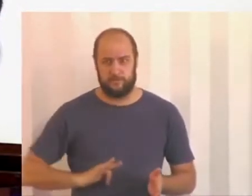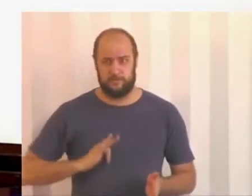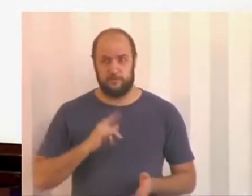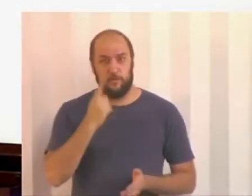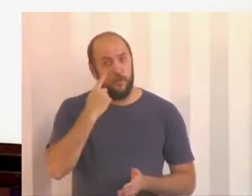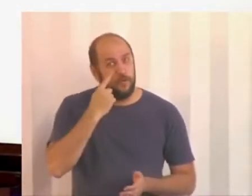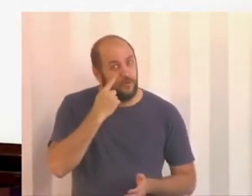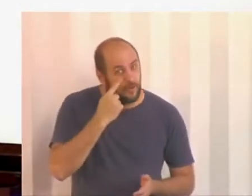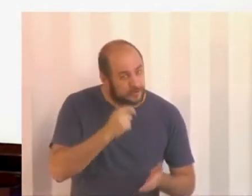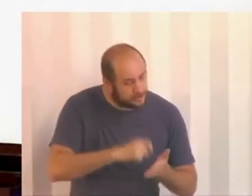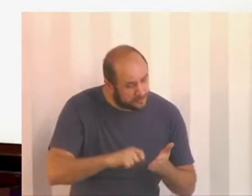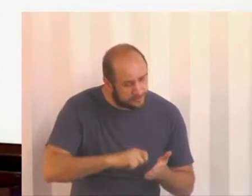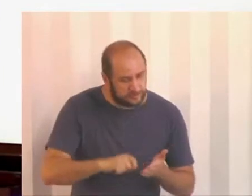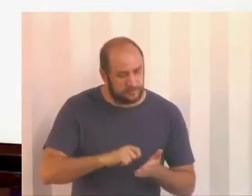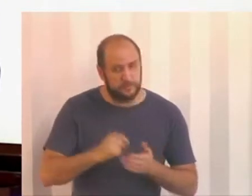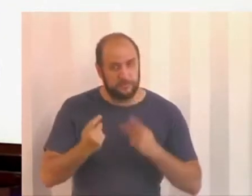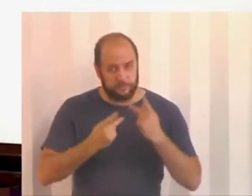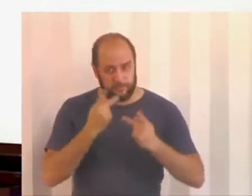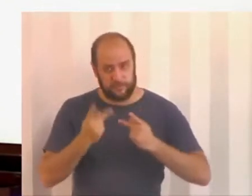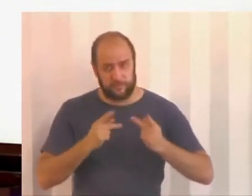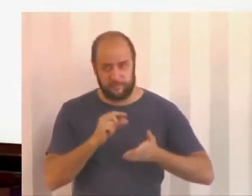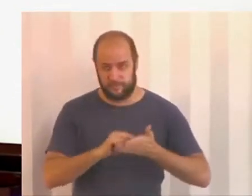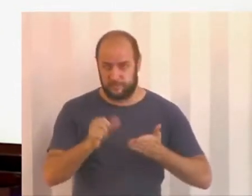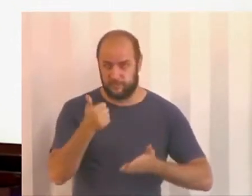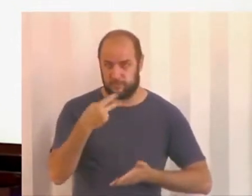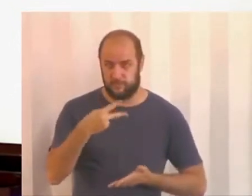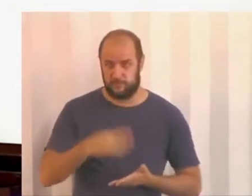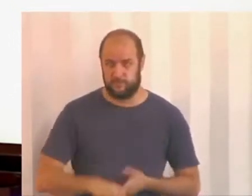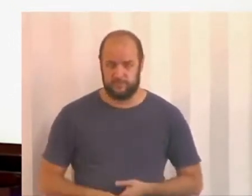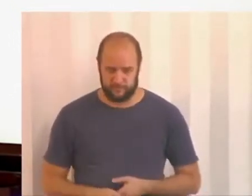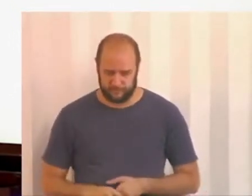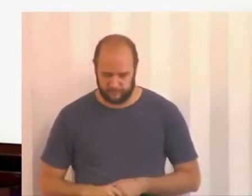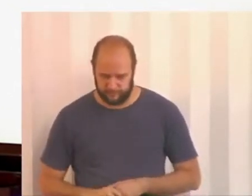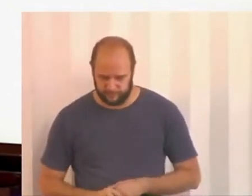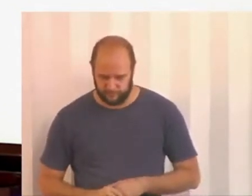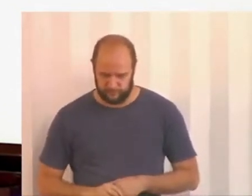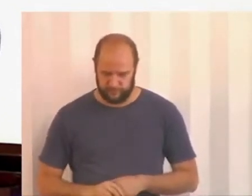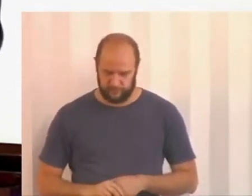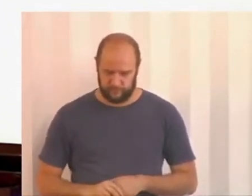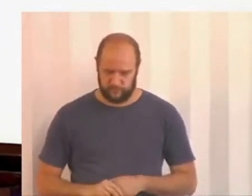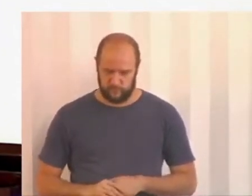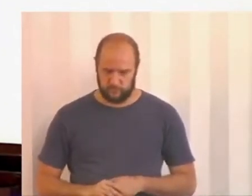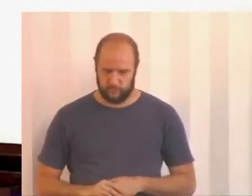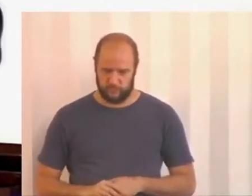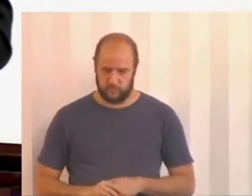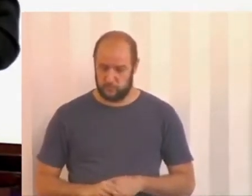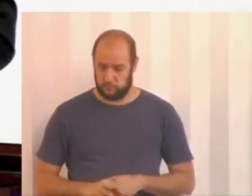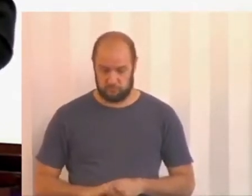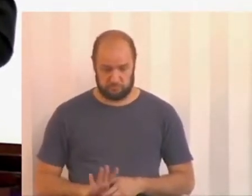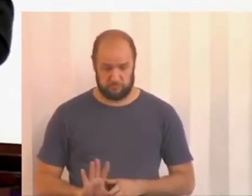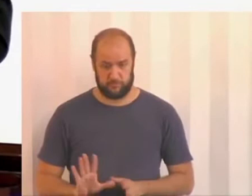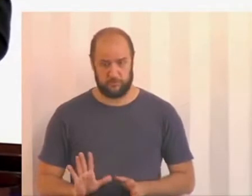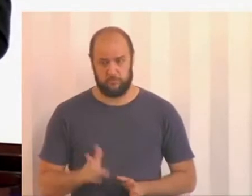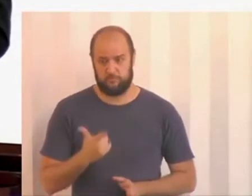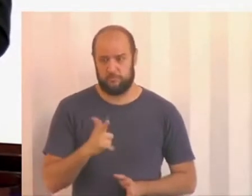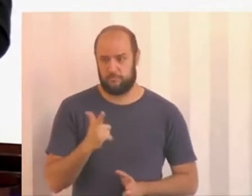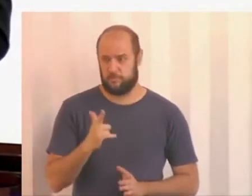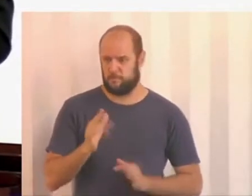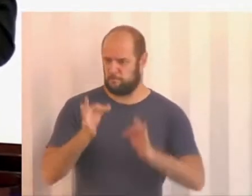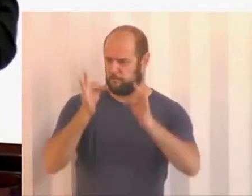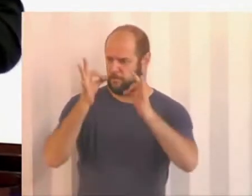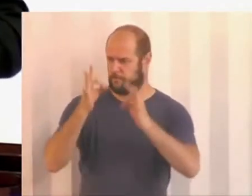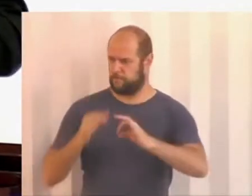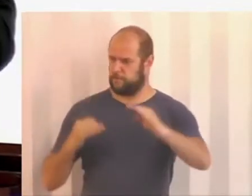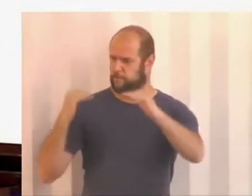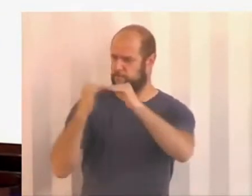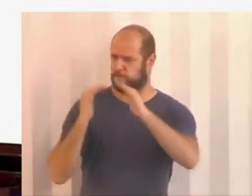diz sobre a soberana vocação, versículo 12. Não que eu tenha já recebido, eu tenha já obtido a perfeição,